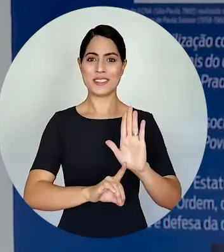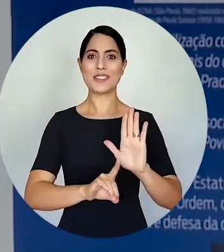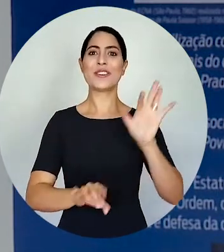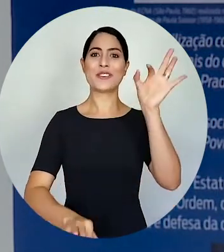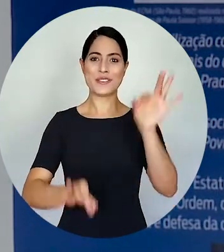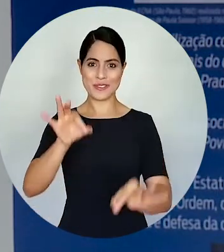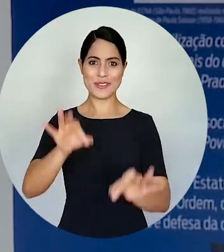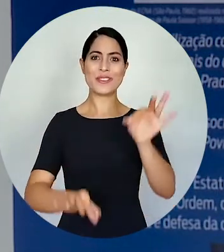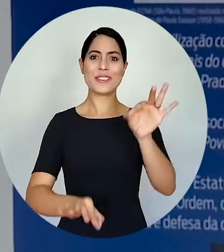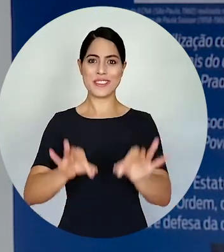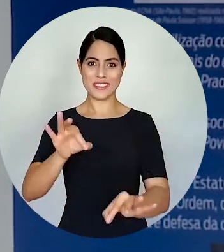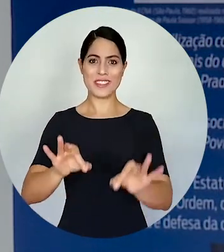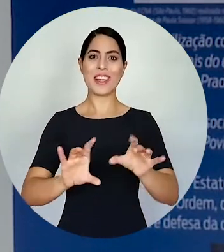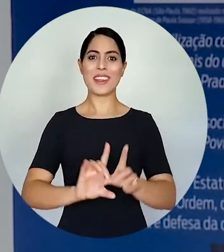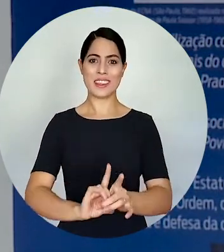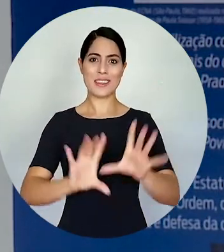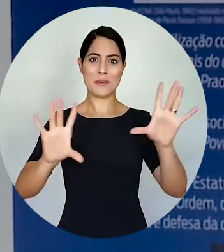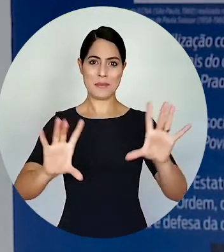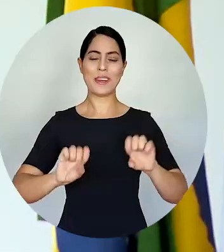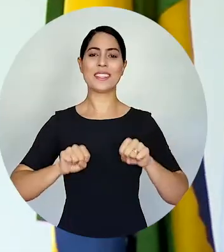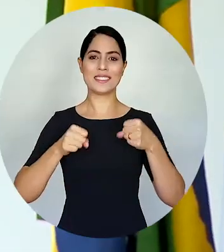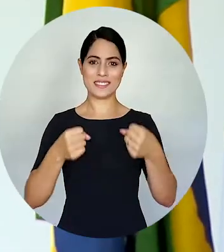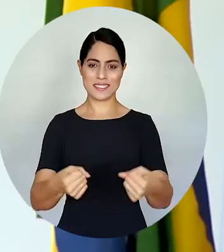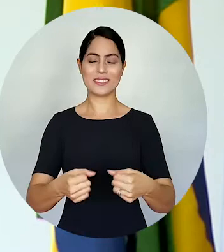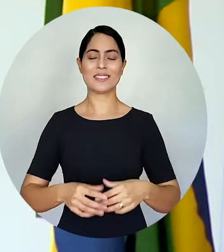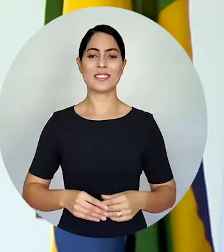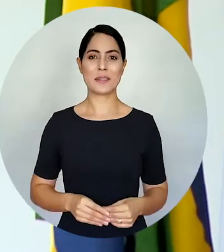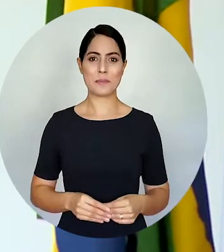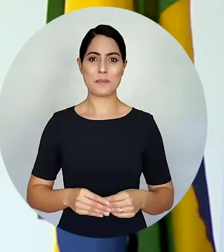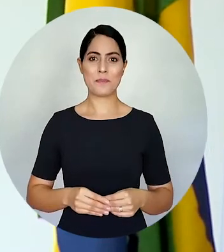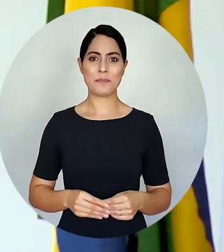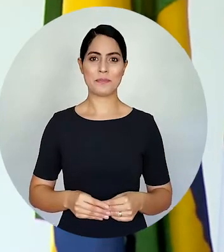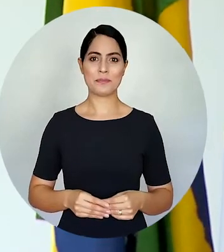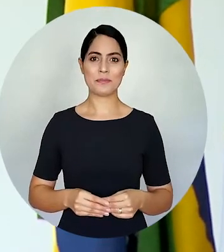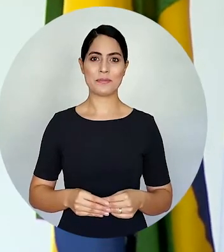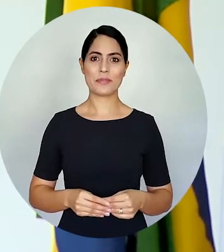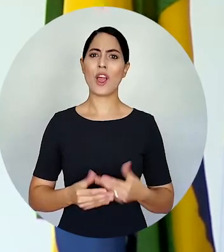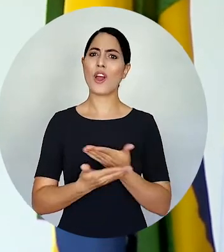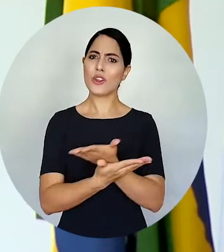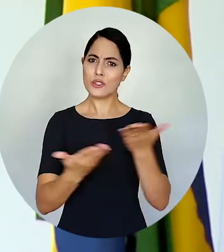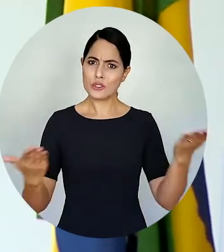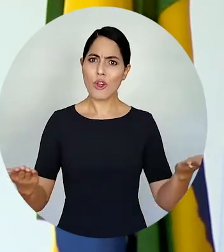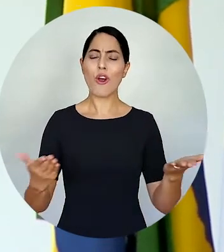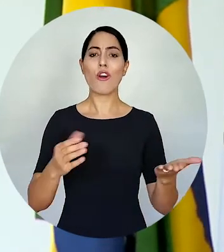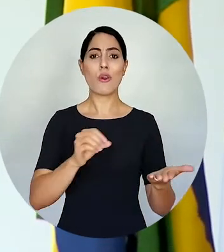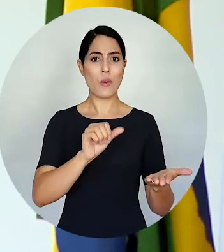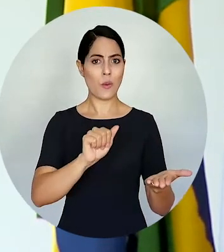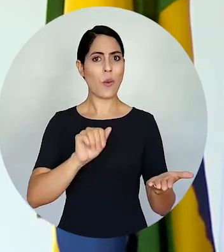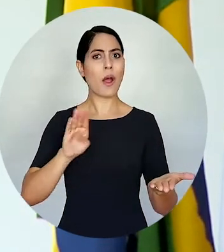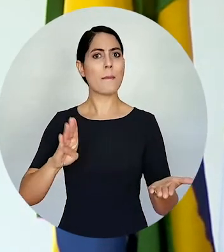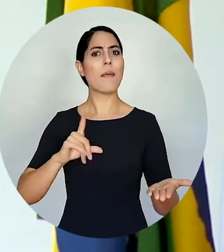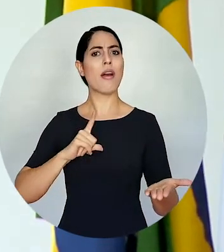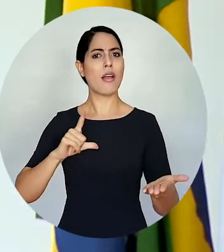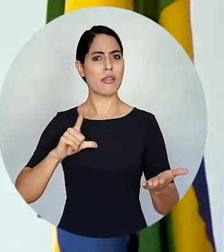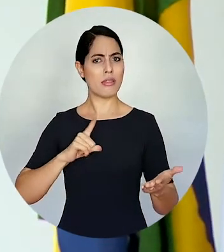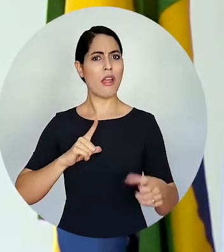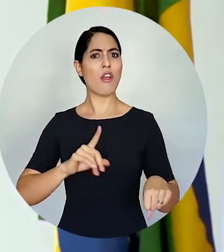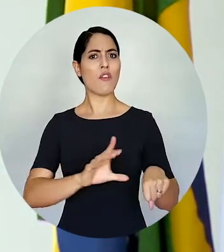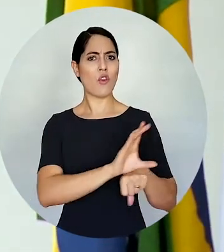da justiça e da democracia. Nós, a Ordem dos Advogados do Brasil, participamos de duas